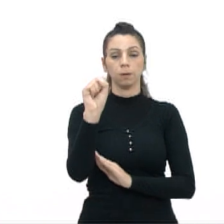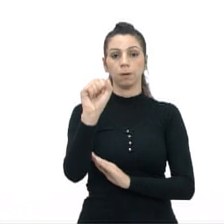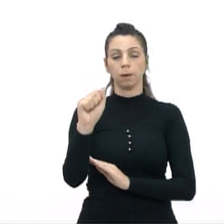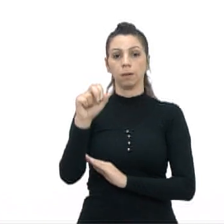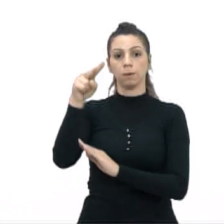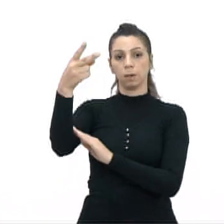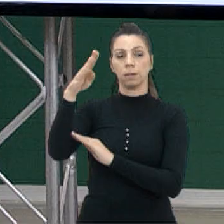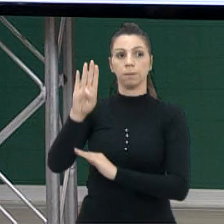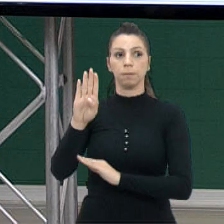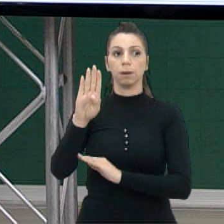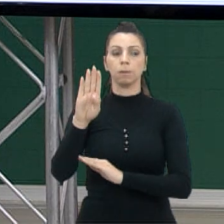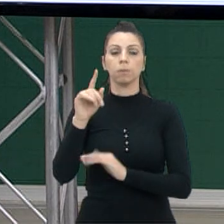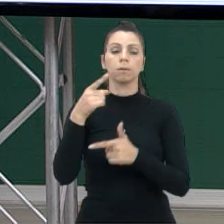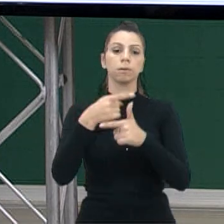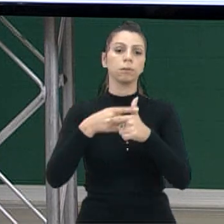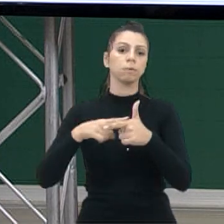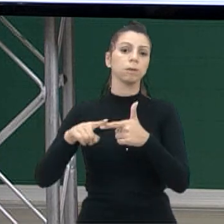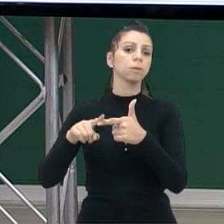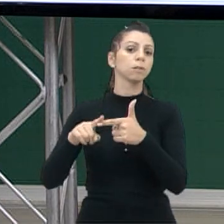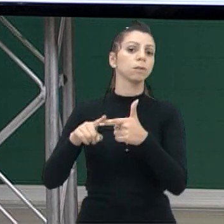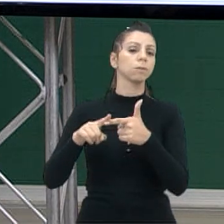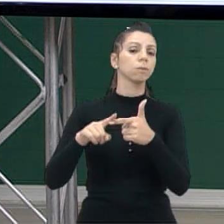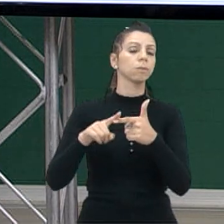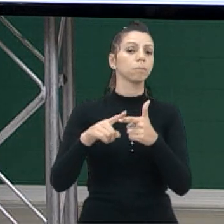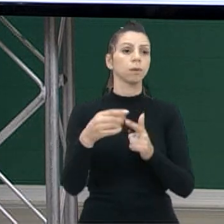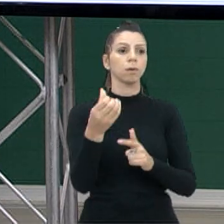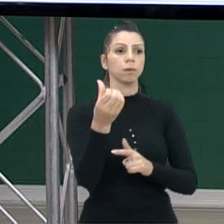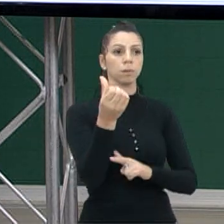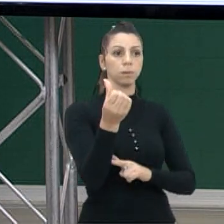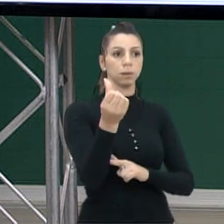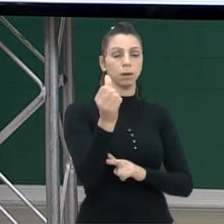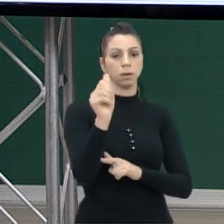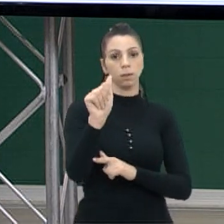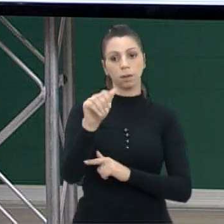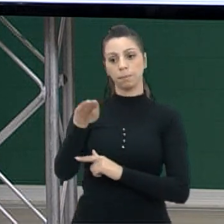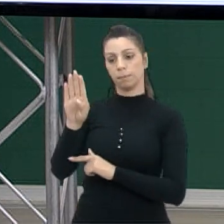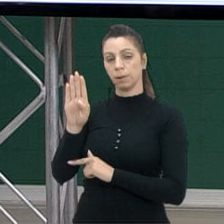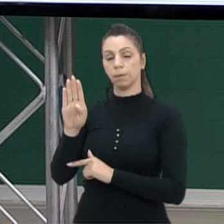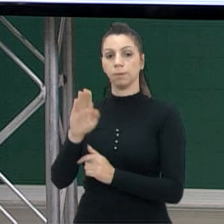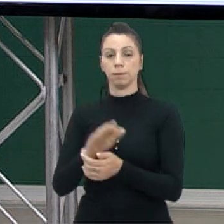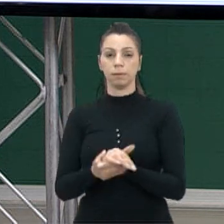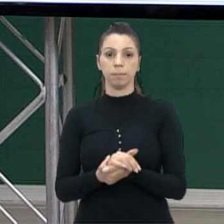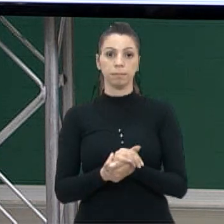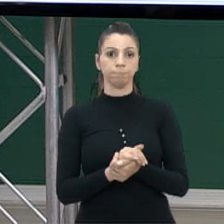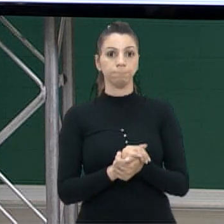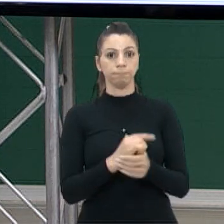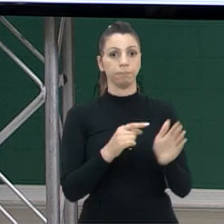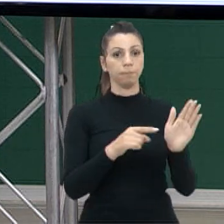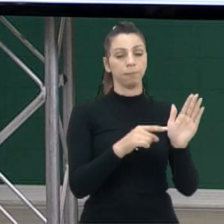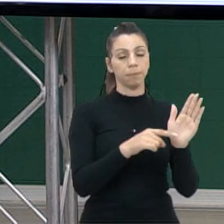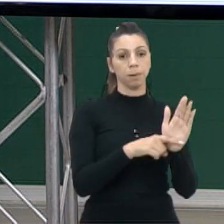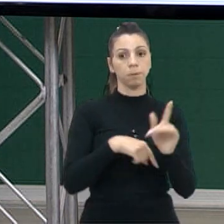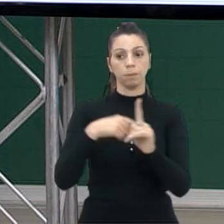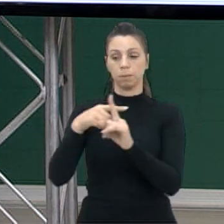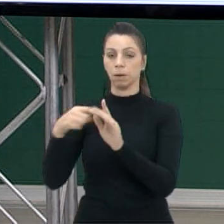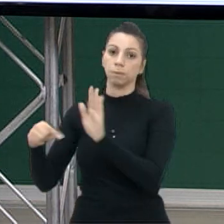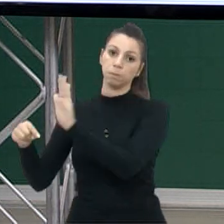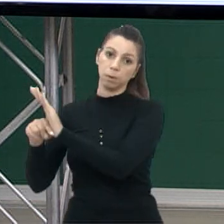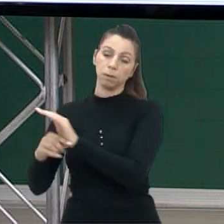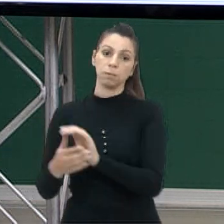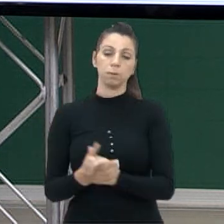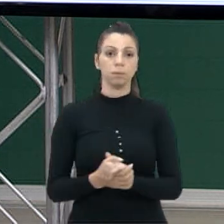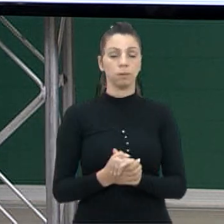por mais 6ab. Primeiro, regra de sinais. Menos com mais, menos. 48 dividido por